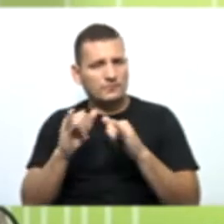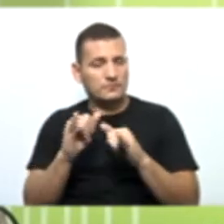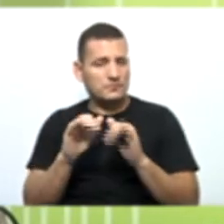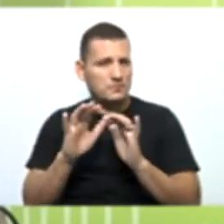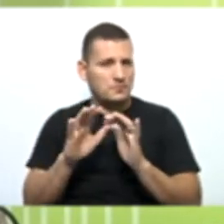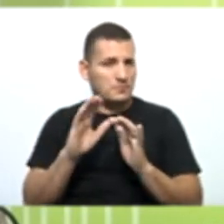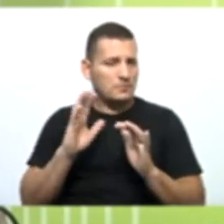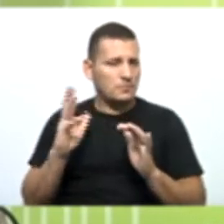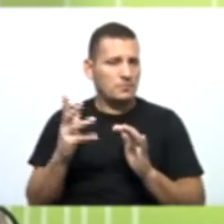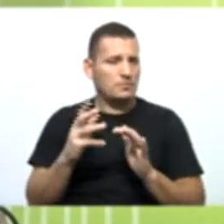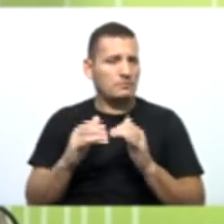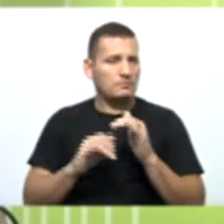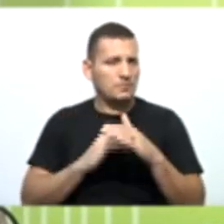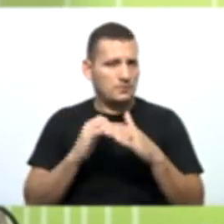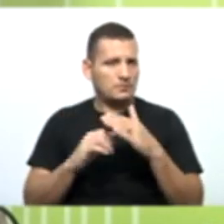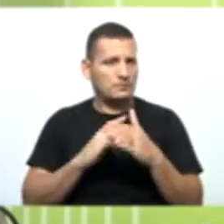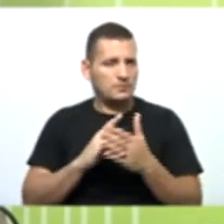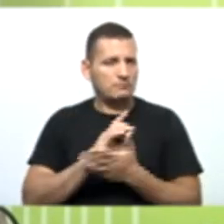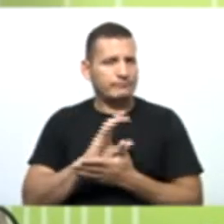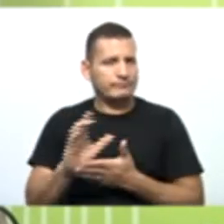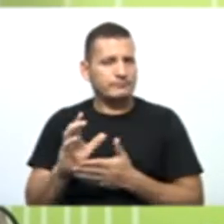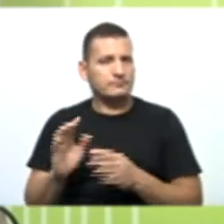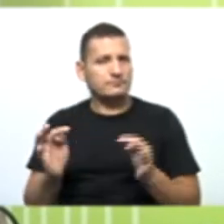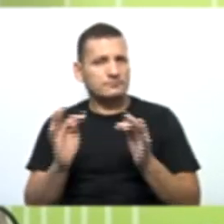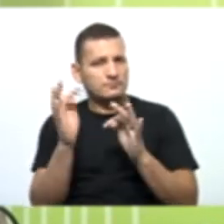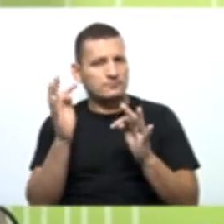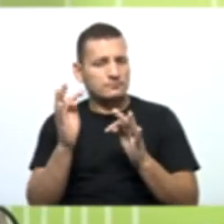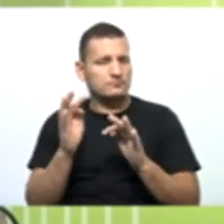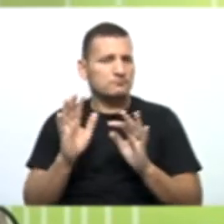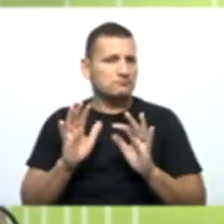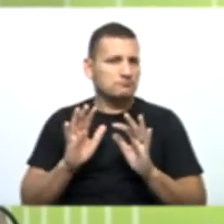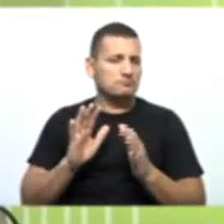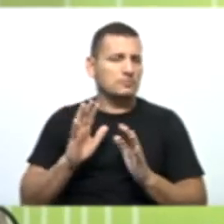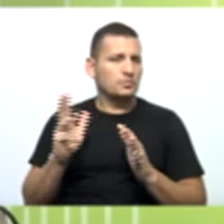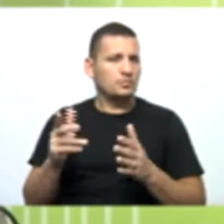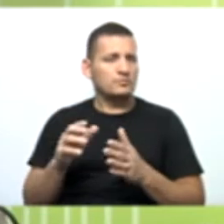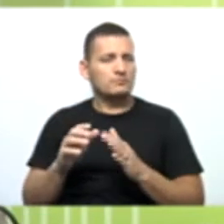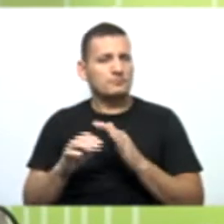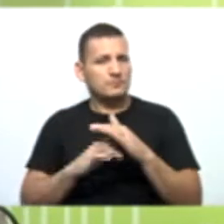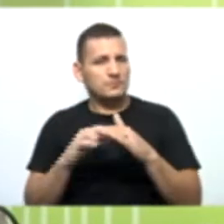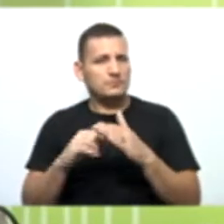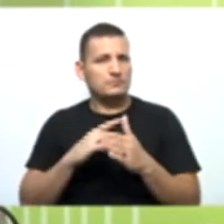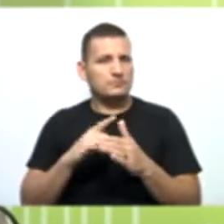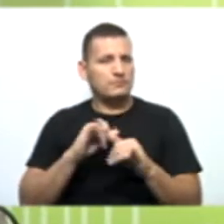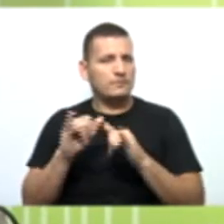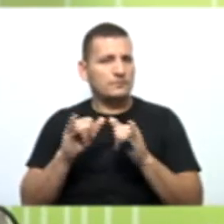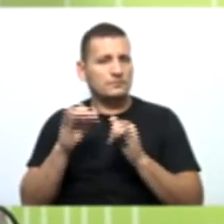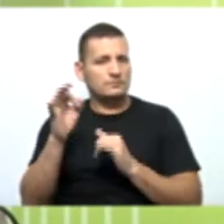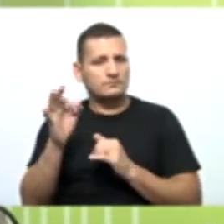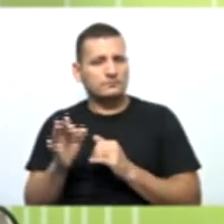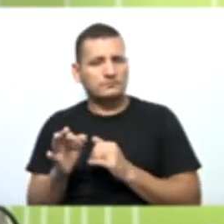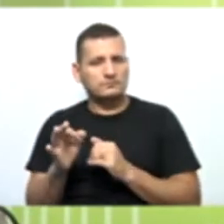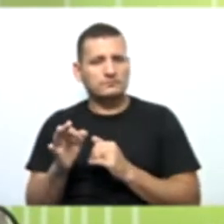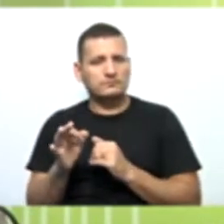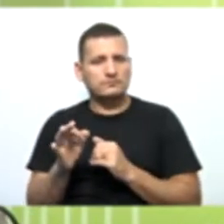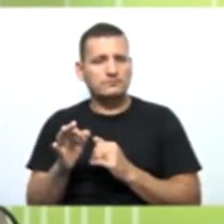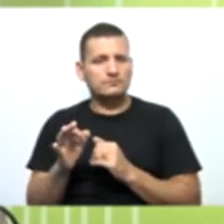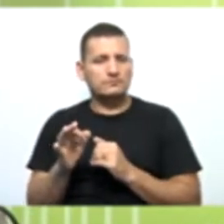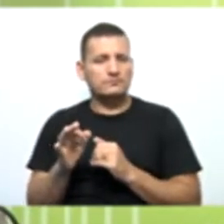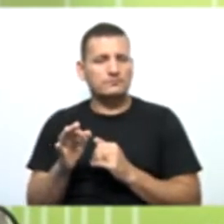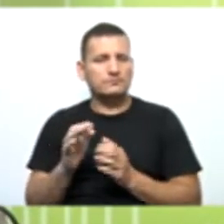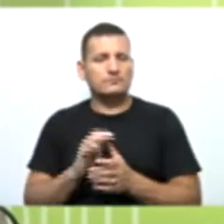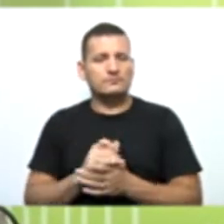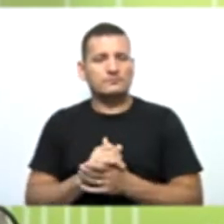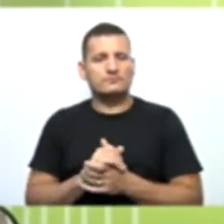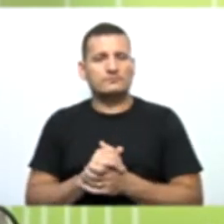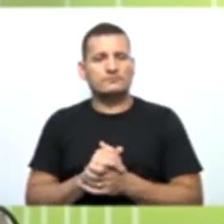investem em tecnologia? Será que todas as empresas, instituições têm informação exata, né? Se chega, por